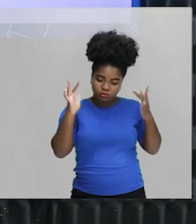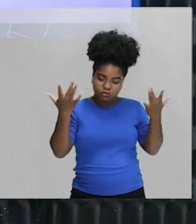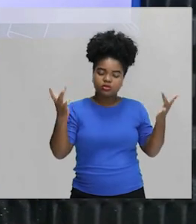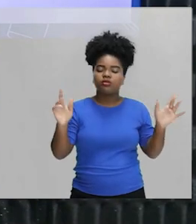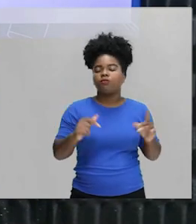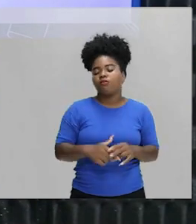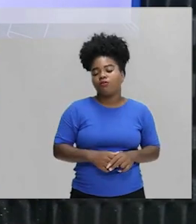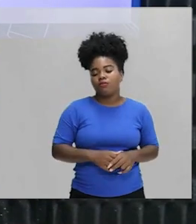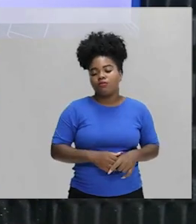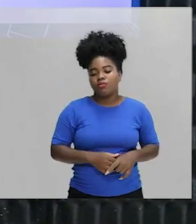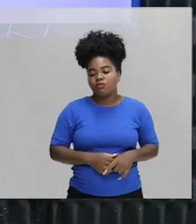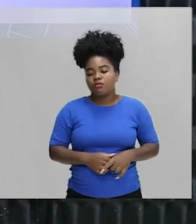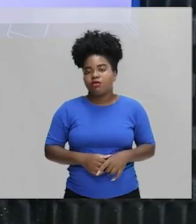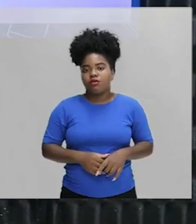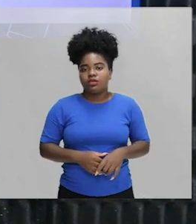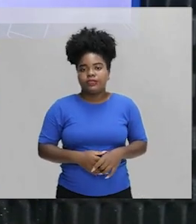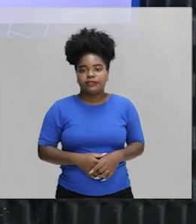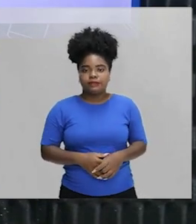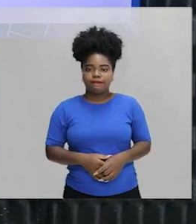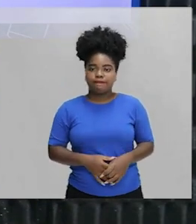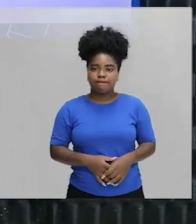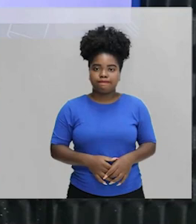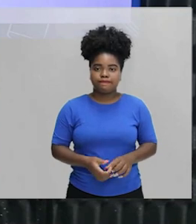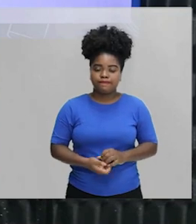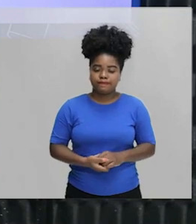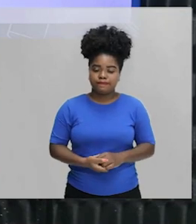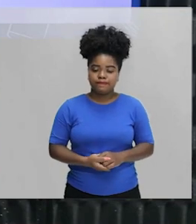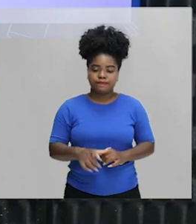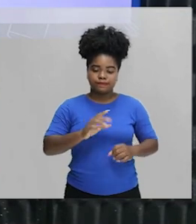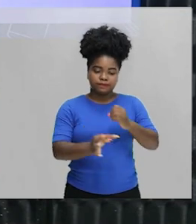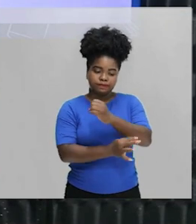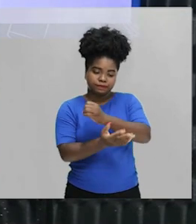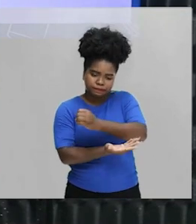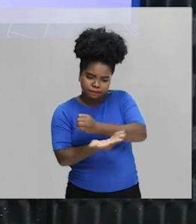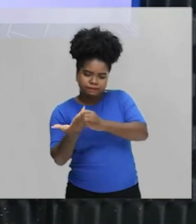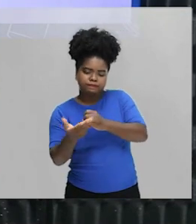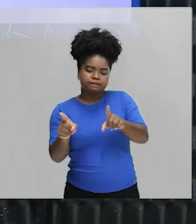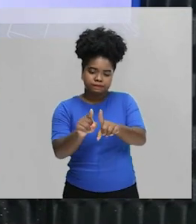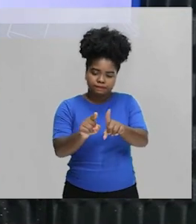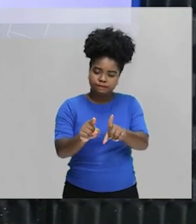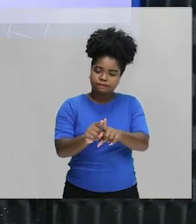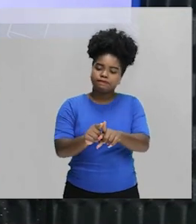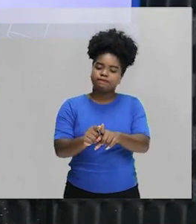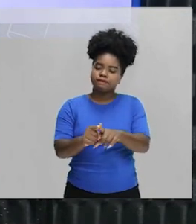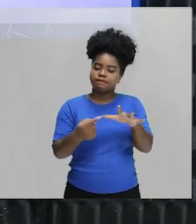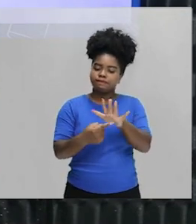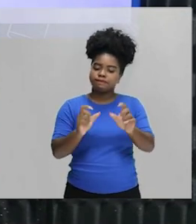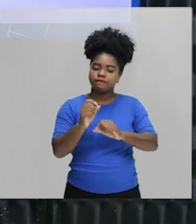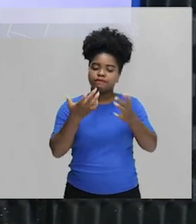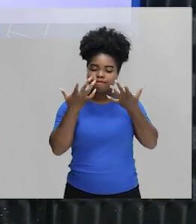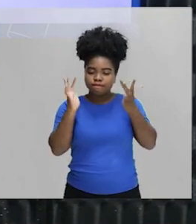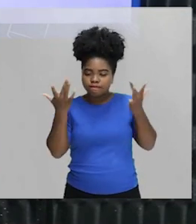certo elas terão maior temperatura temperaturas mais elevadas e com isso ela vai apresentar um